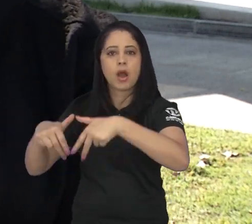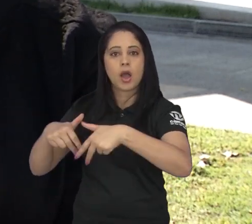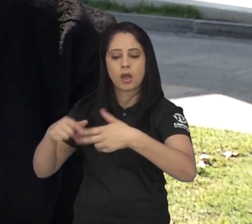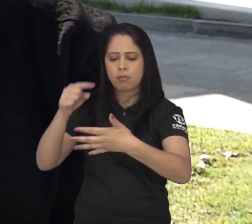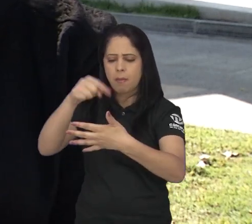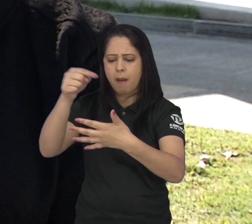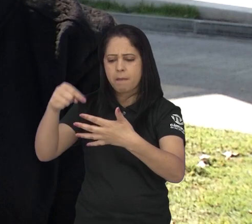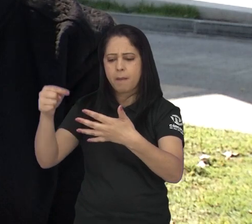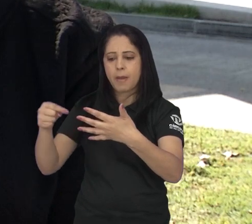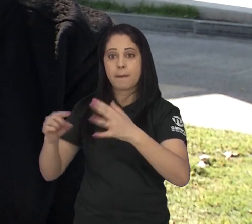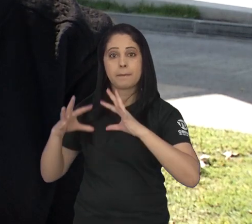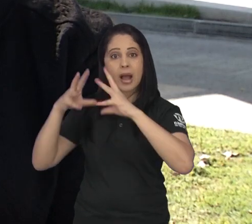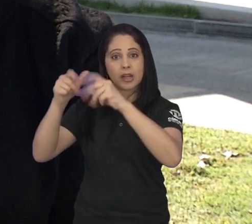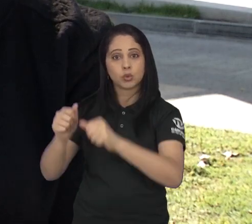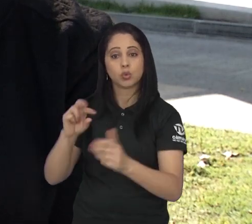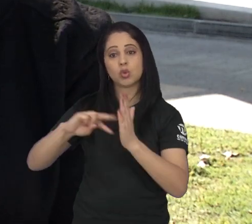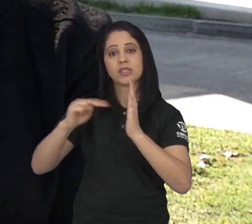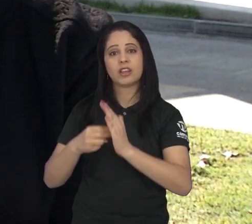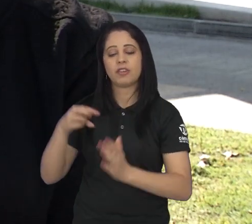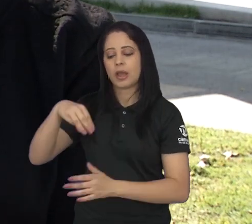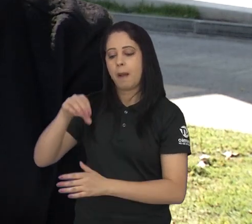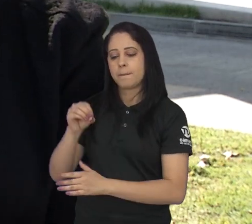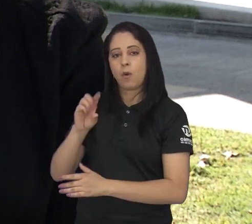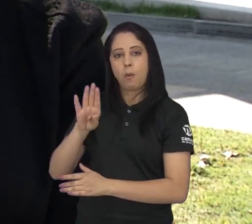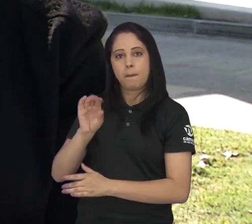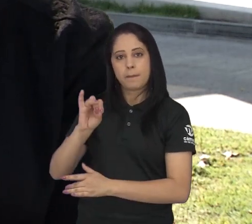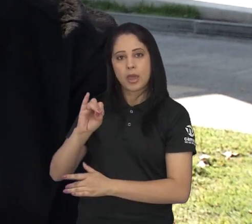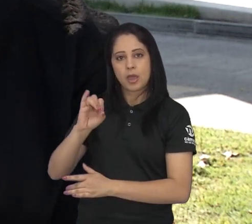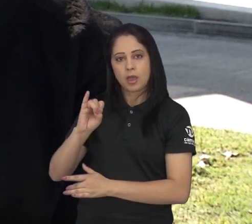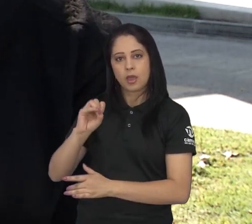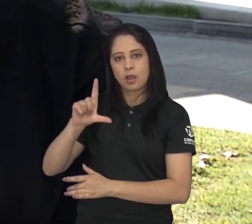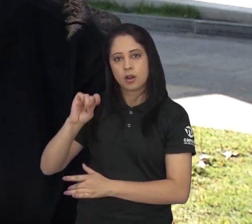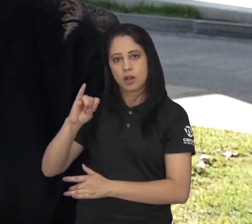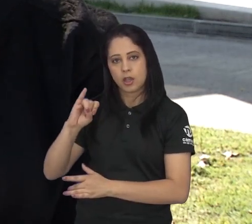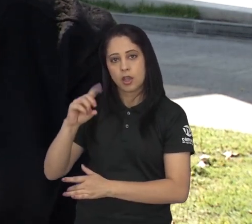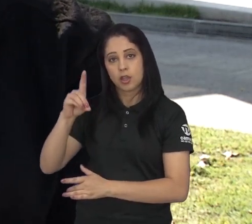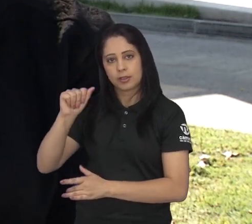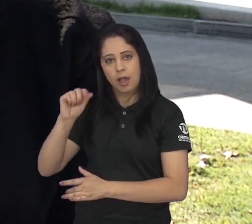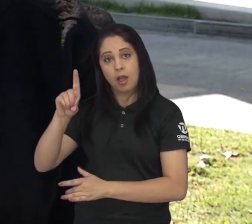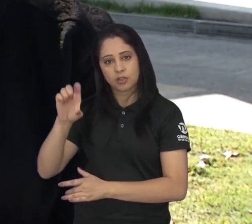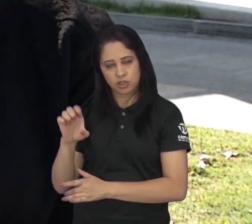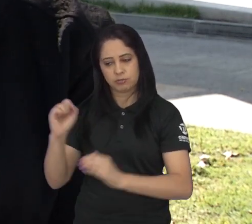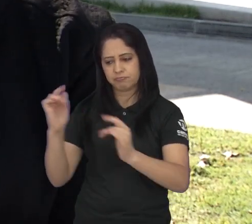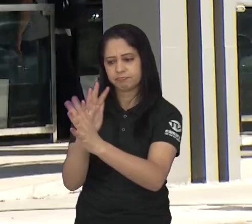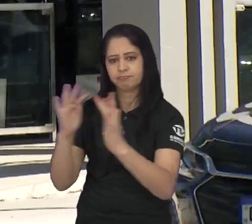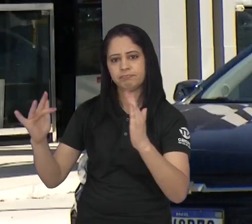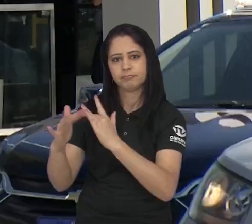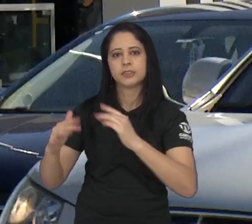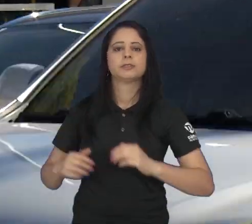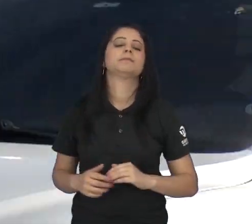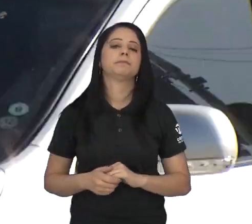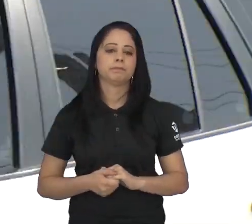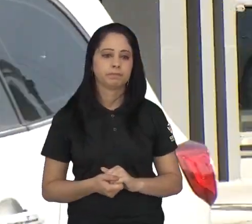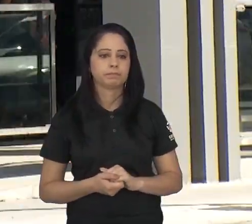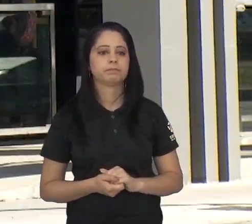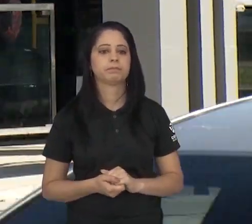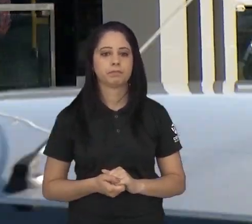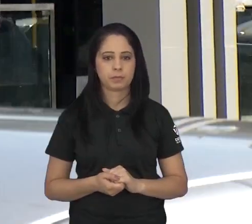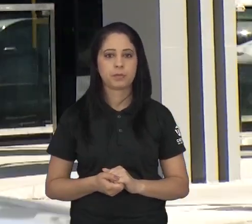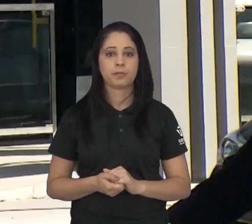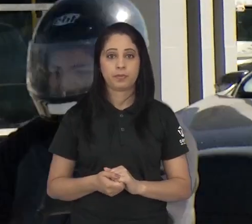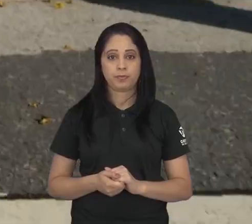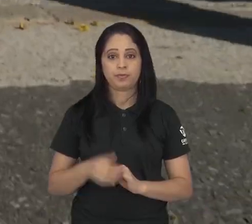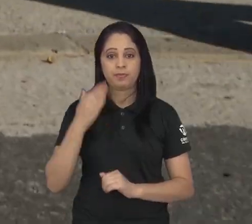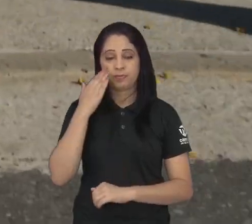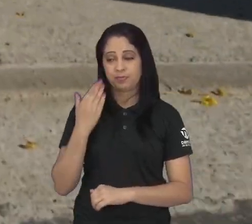toda a questão da mobilidade urbana ela tem que ser pensada em conjunto né para os diferentes tipos de usuários além de facilitar